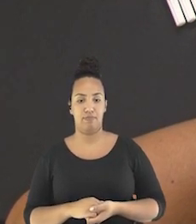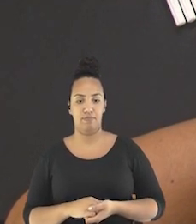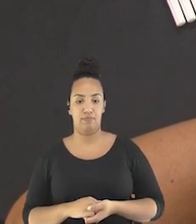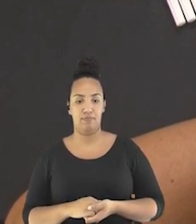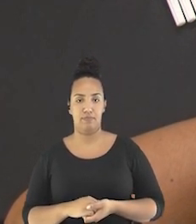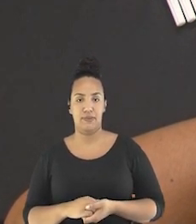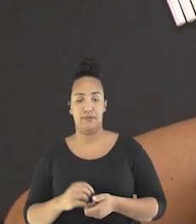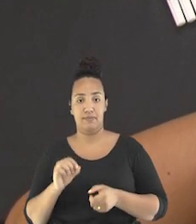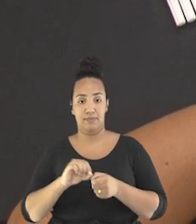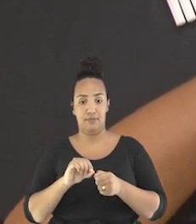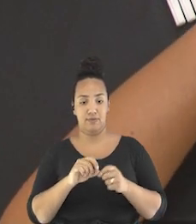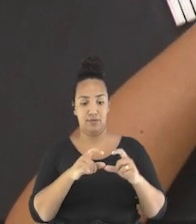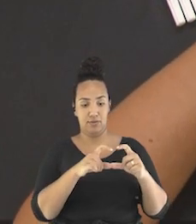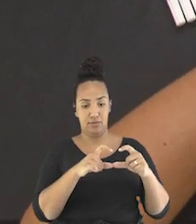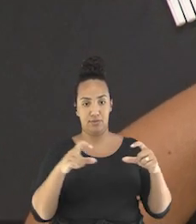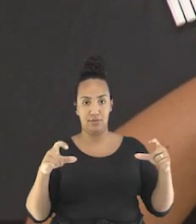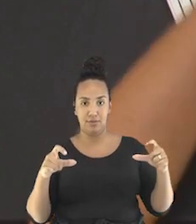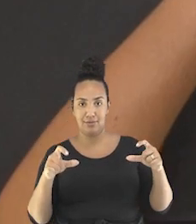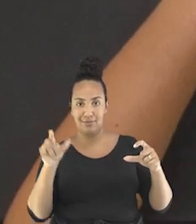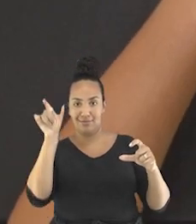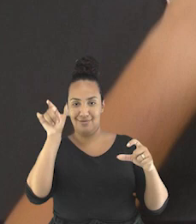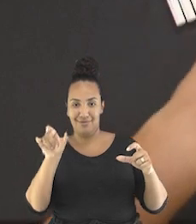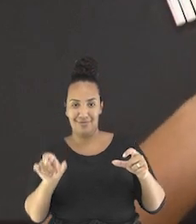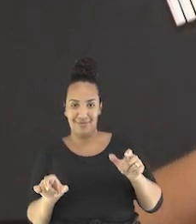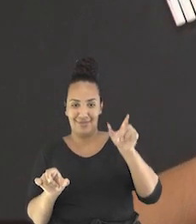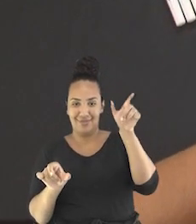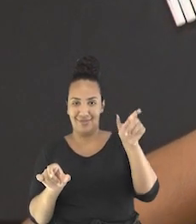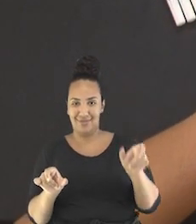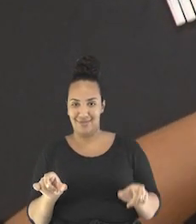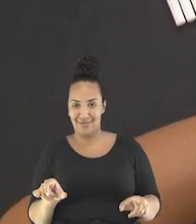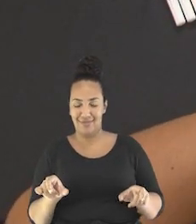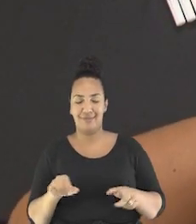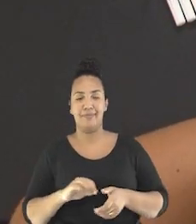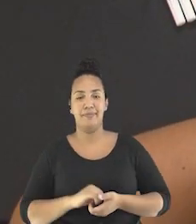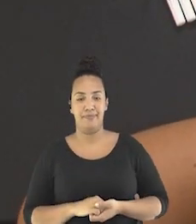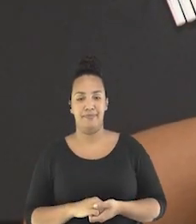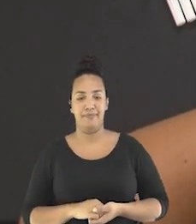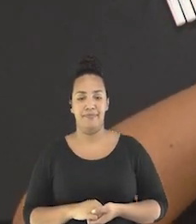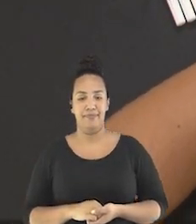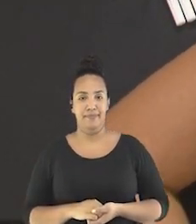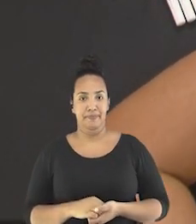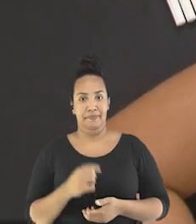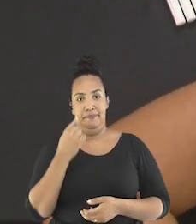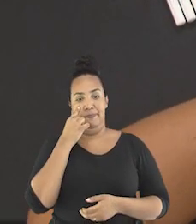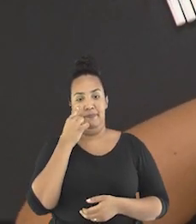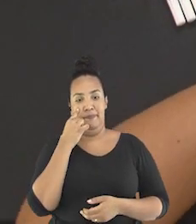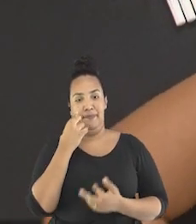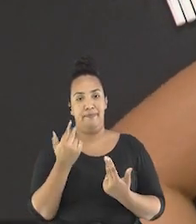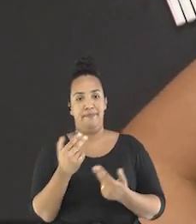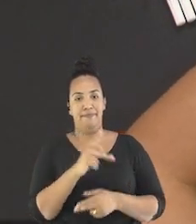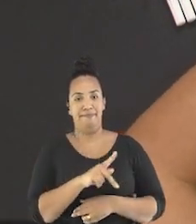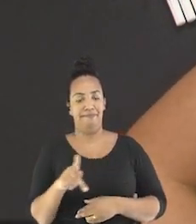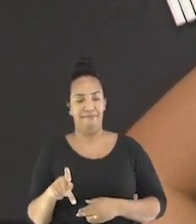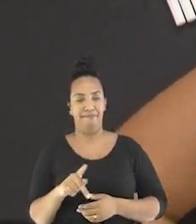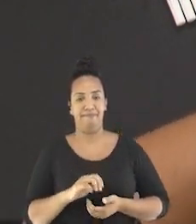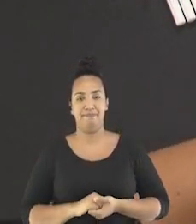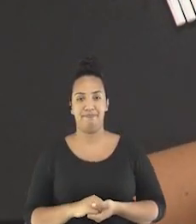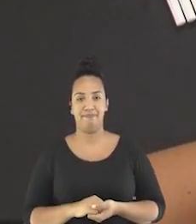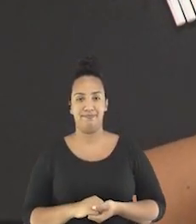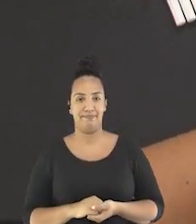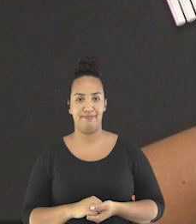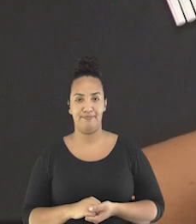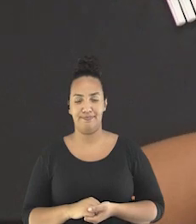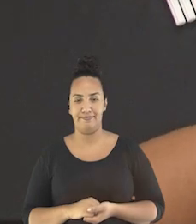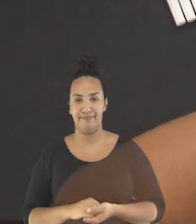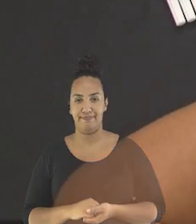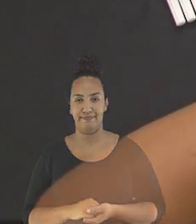centímetros para fazer aqui a beiradinha, né, da nossa arte. Então, a gente vai fazer 2 tiras